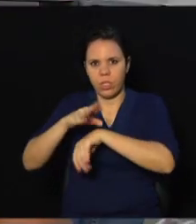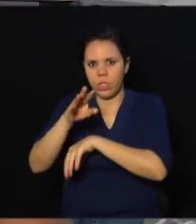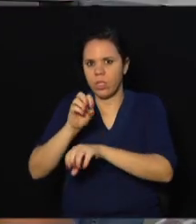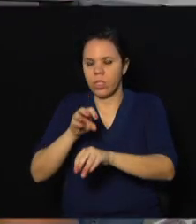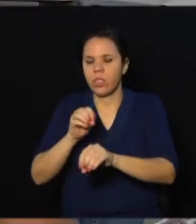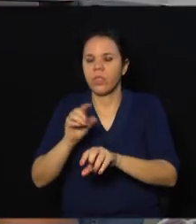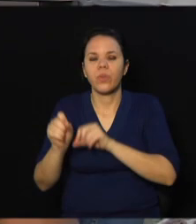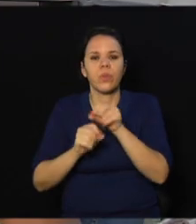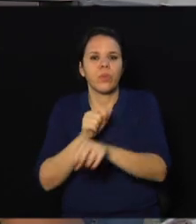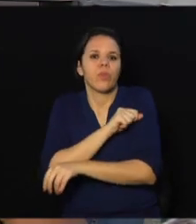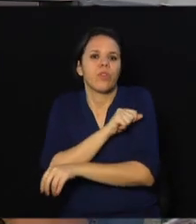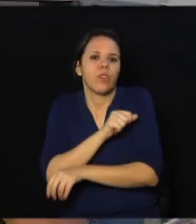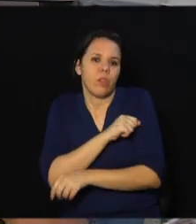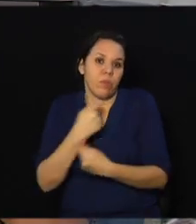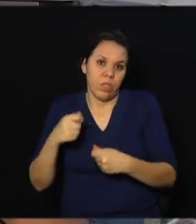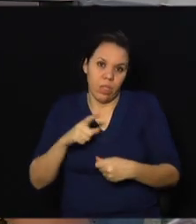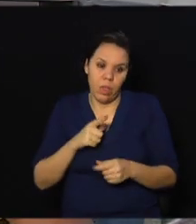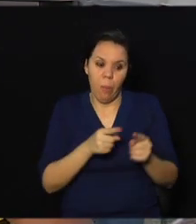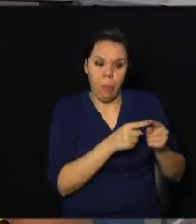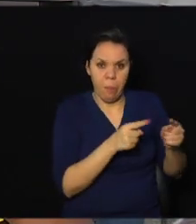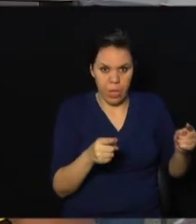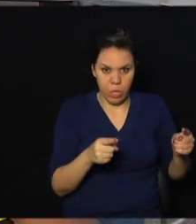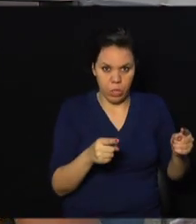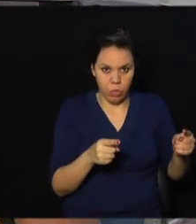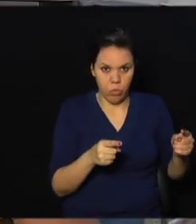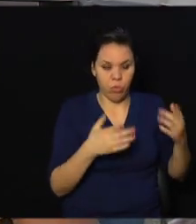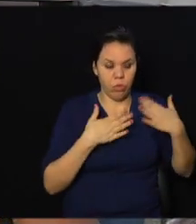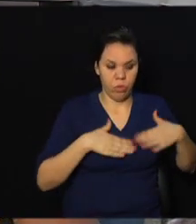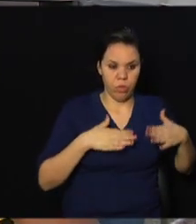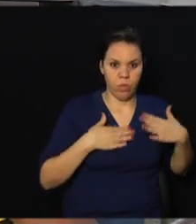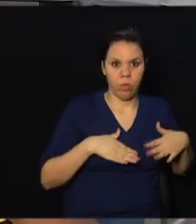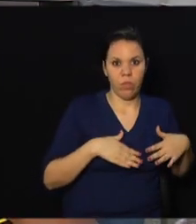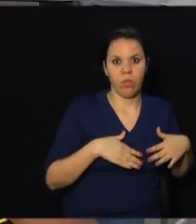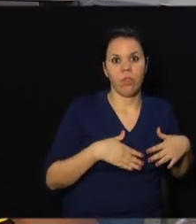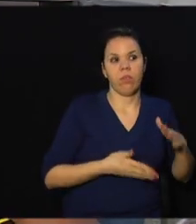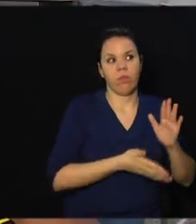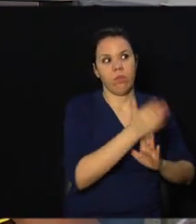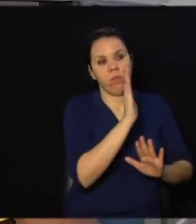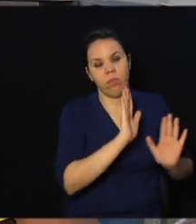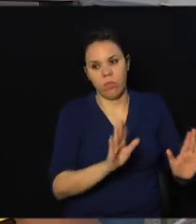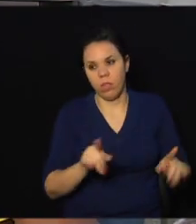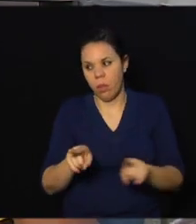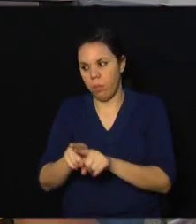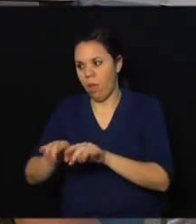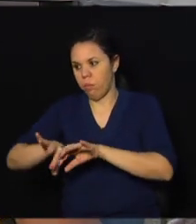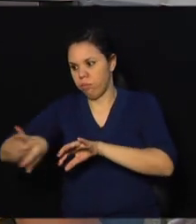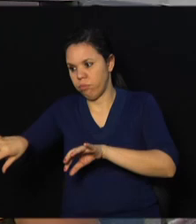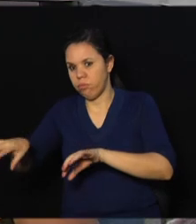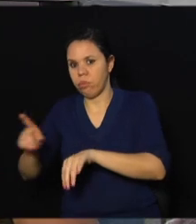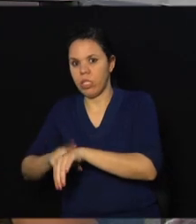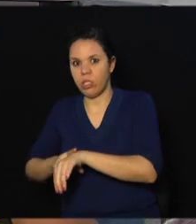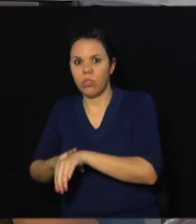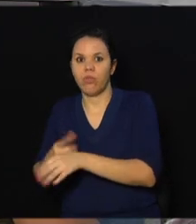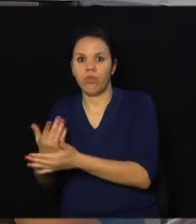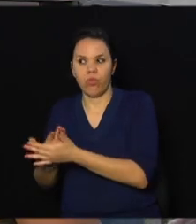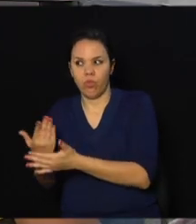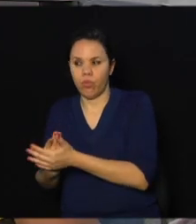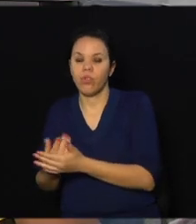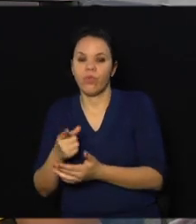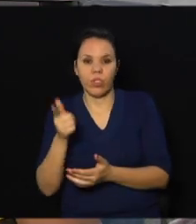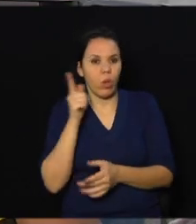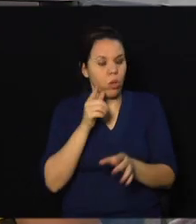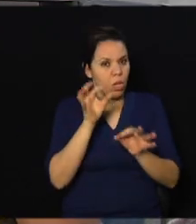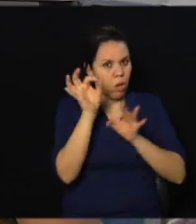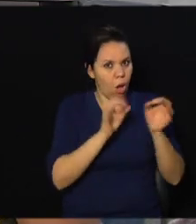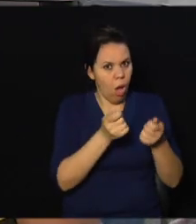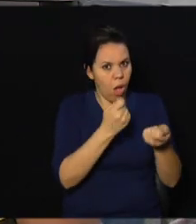assim, eles precisam ter os momentos de descanso e de lazer e a parte de estudos. Se eles conseguirem conciliar isso, por exemplo, numa viagem, ok, mas